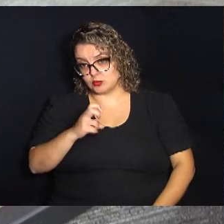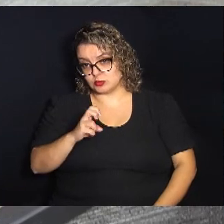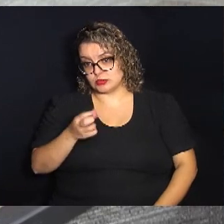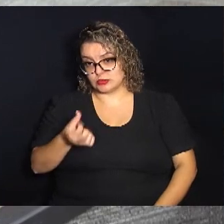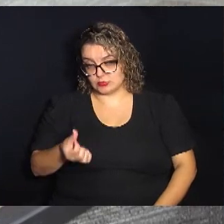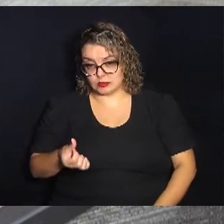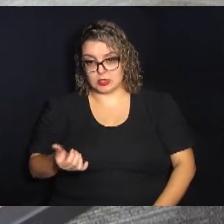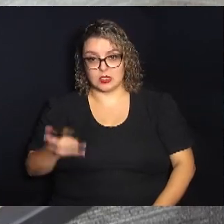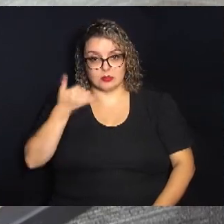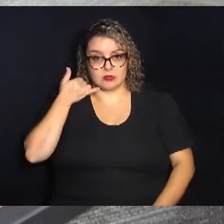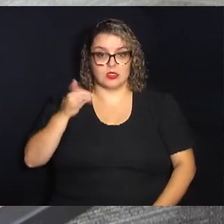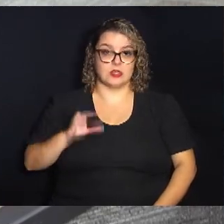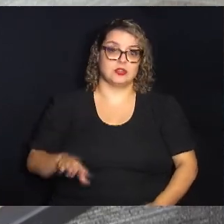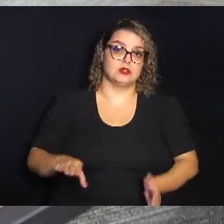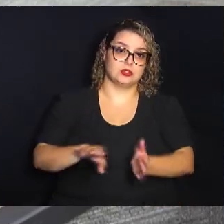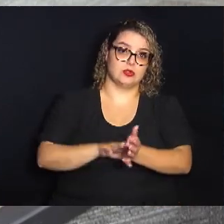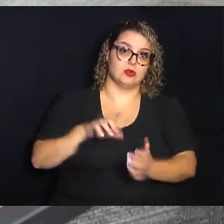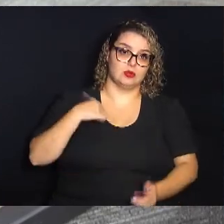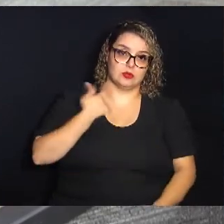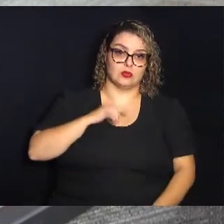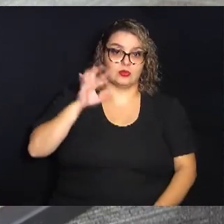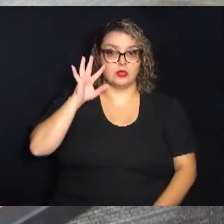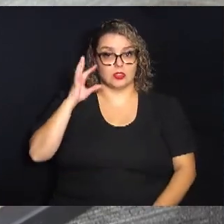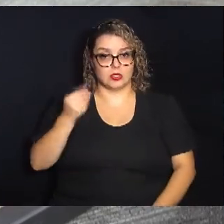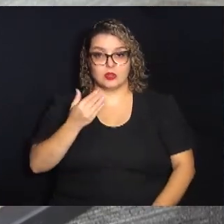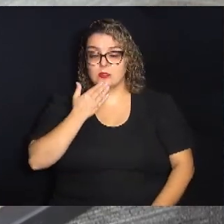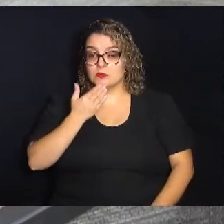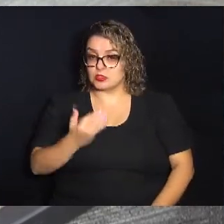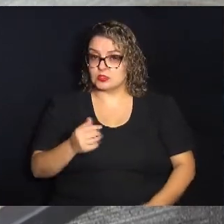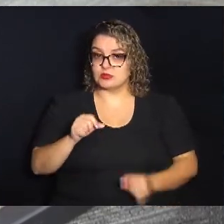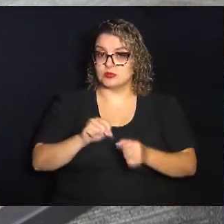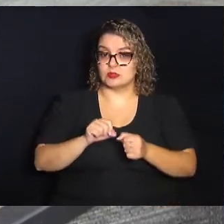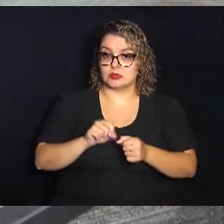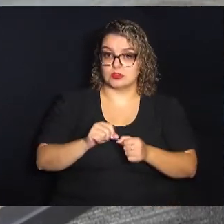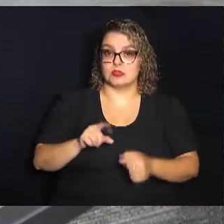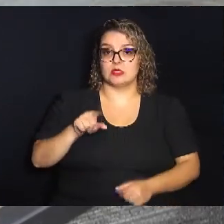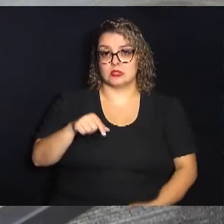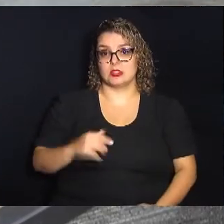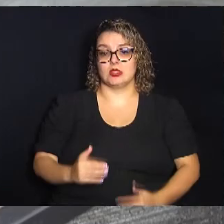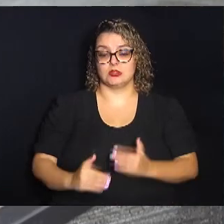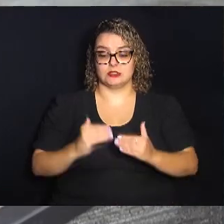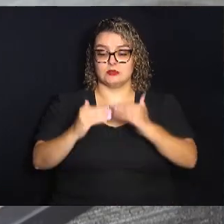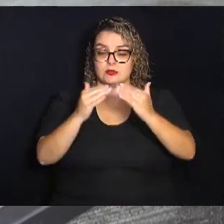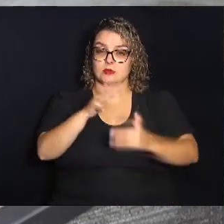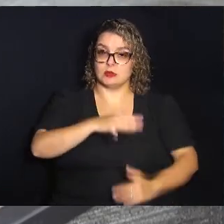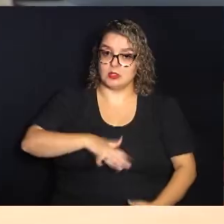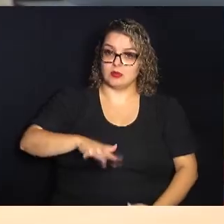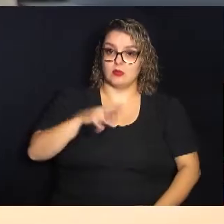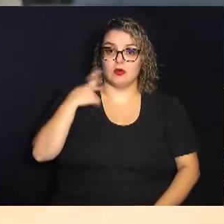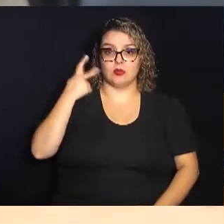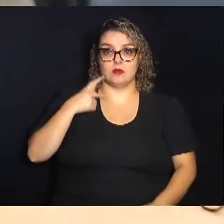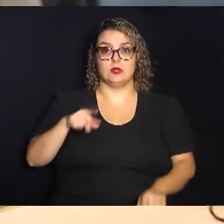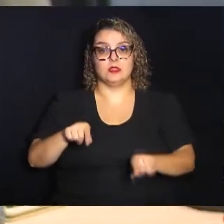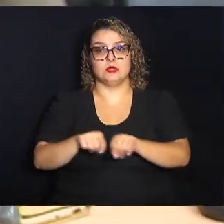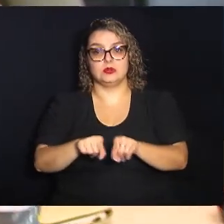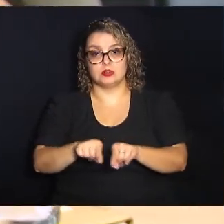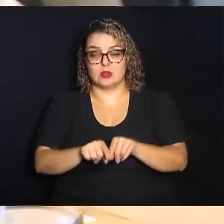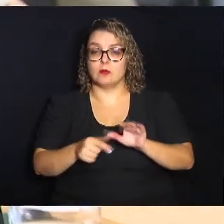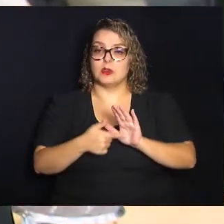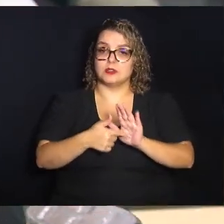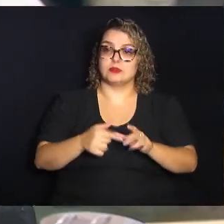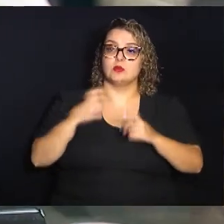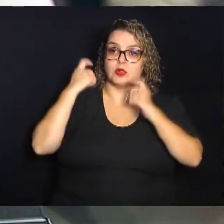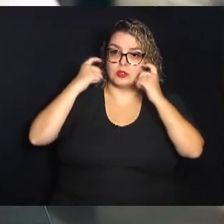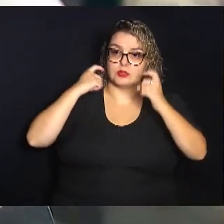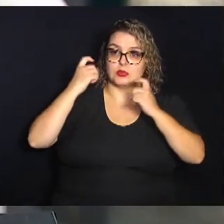o nosso conhecimento e nós fizemos então esse pedido que eu acho que é de desenvolvimento para aquela região. O vereador também se